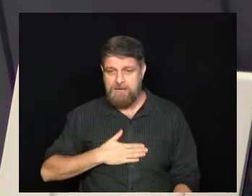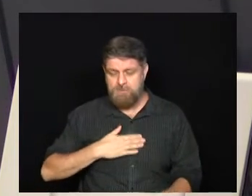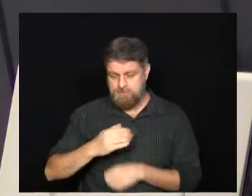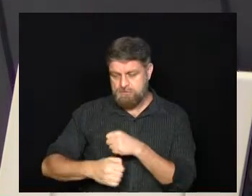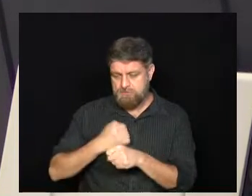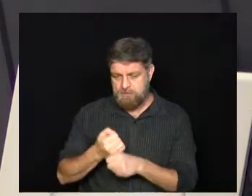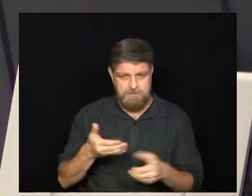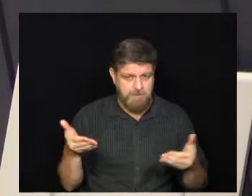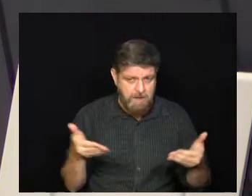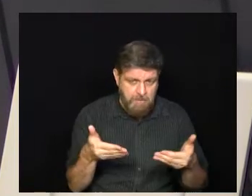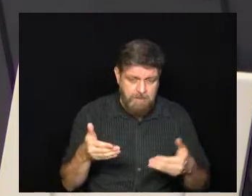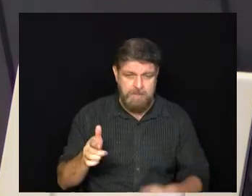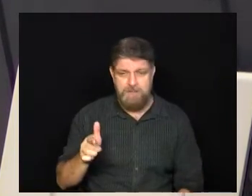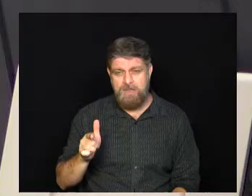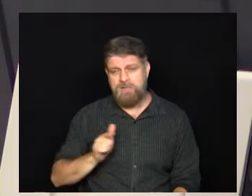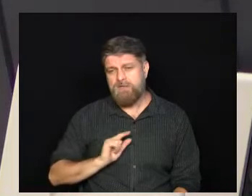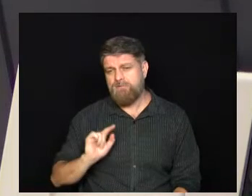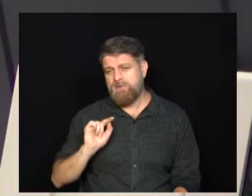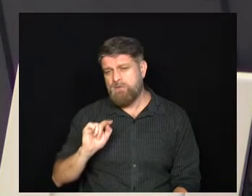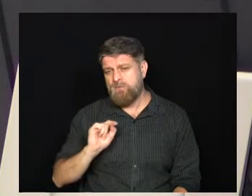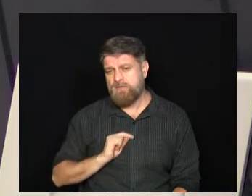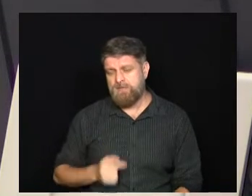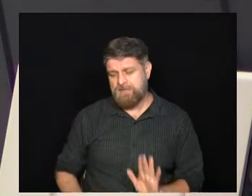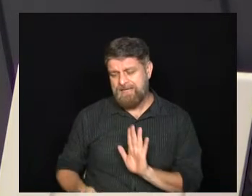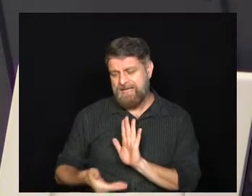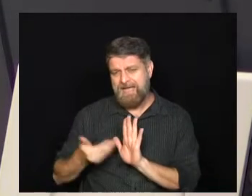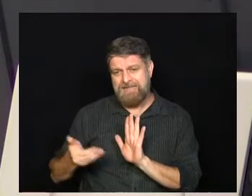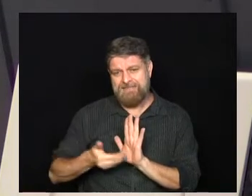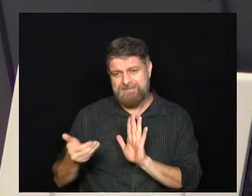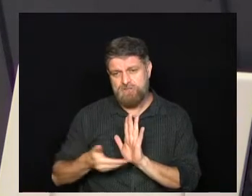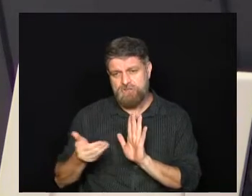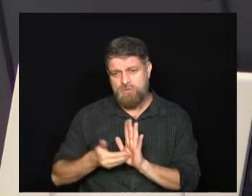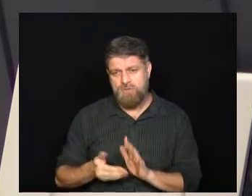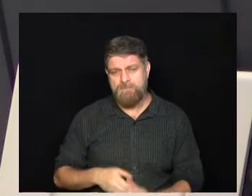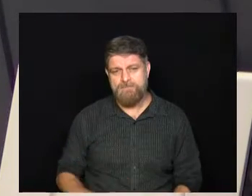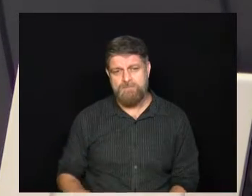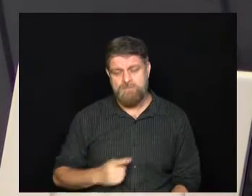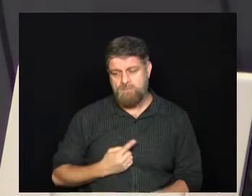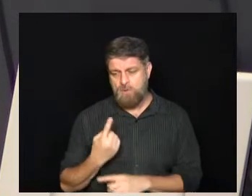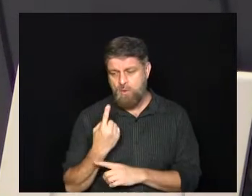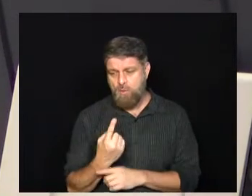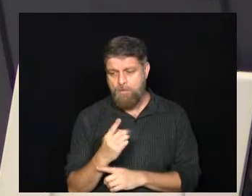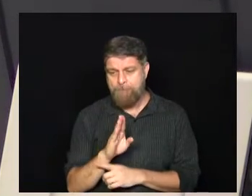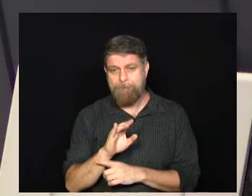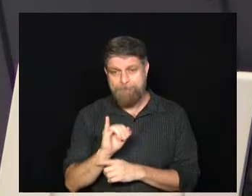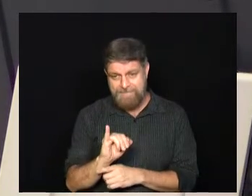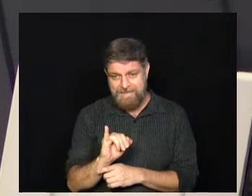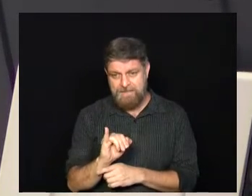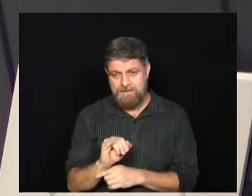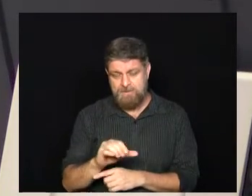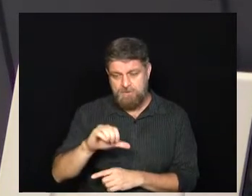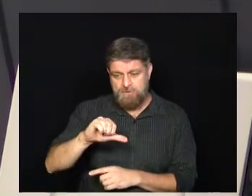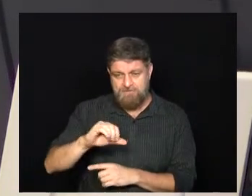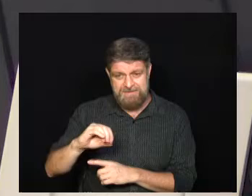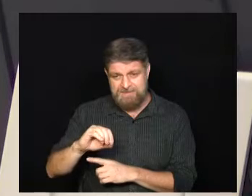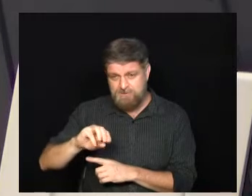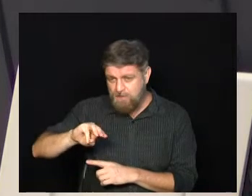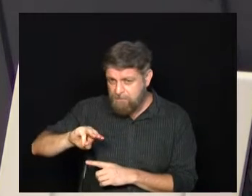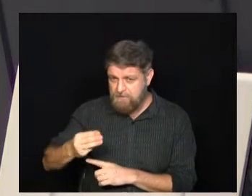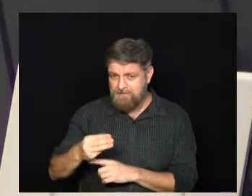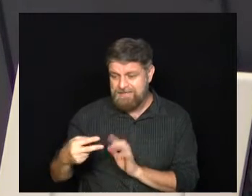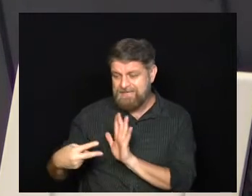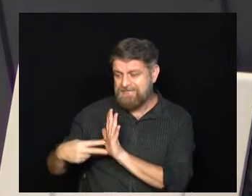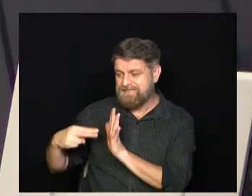resultou também numa redução da despesa líquida com pessoal, que caiu para 1.894 milhões, representando aí